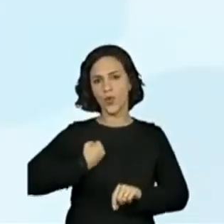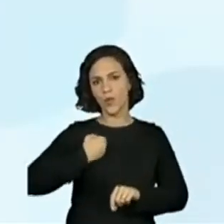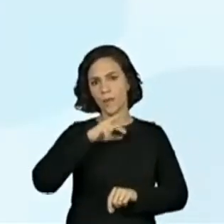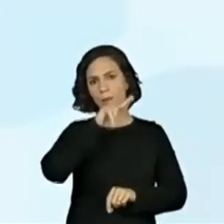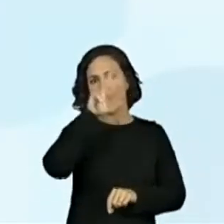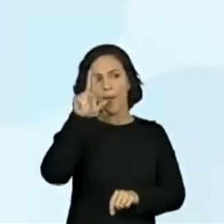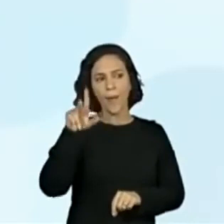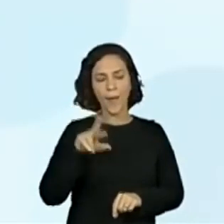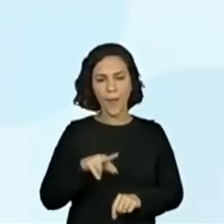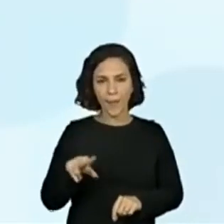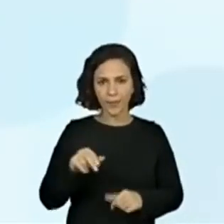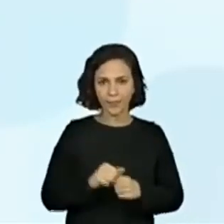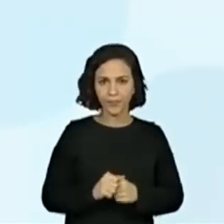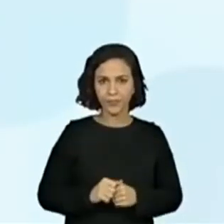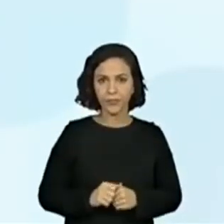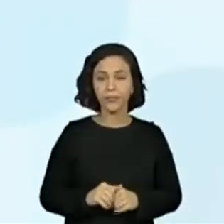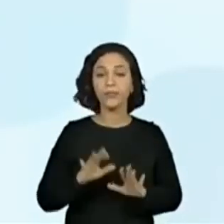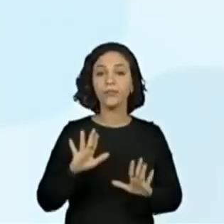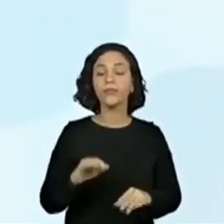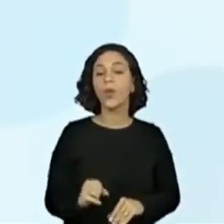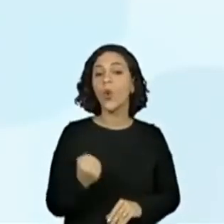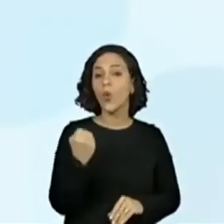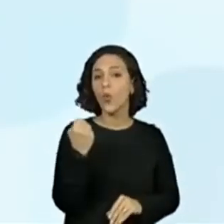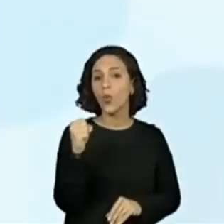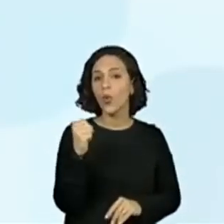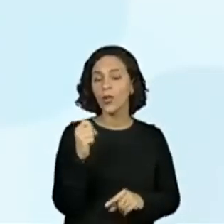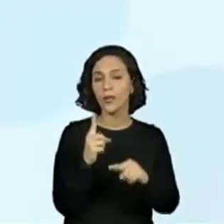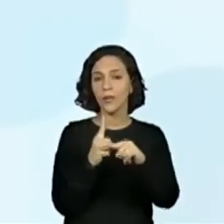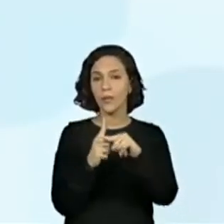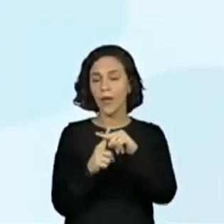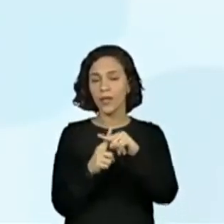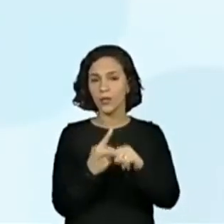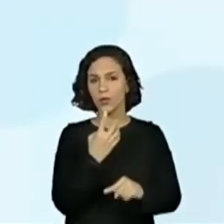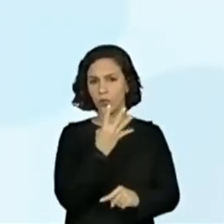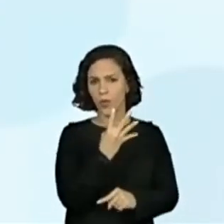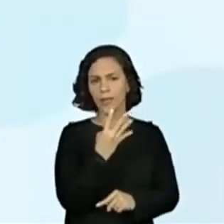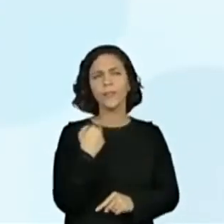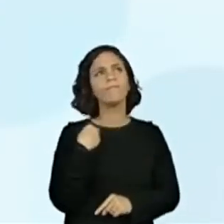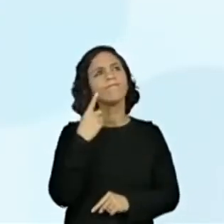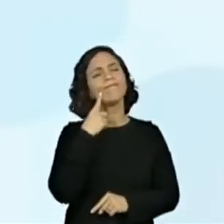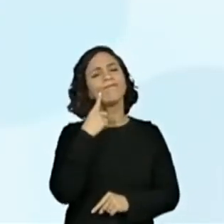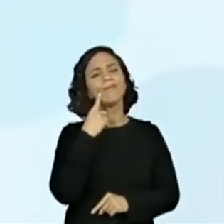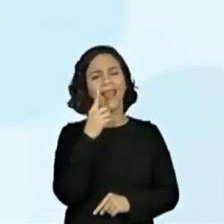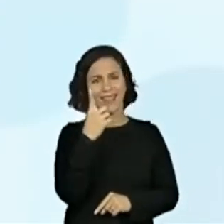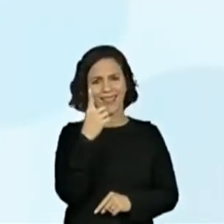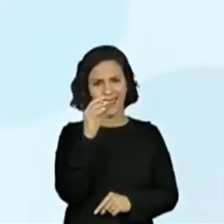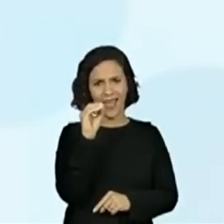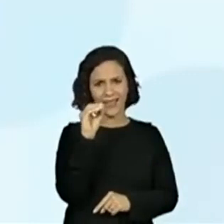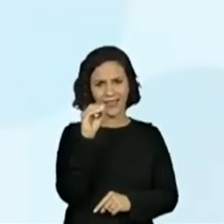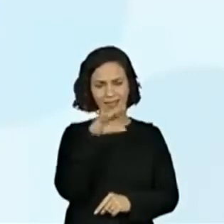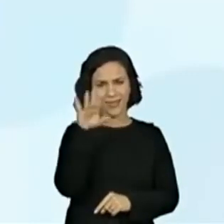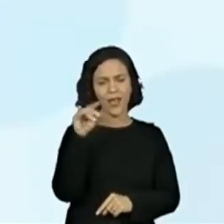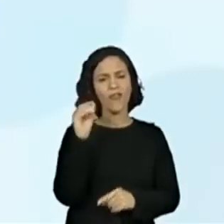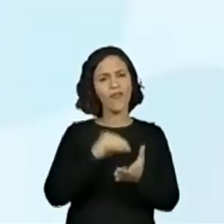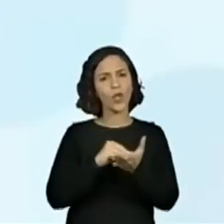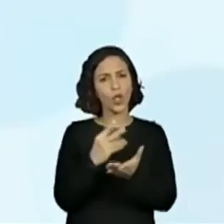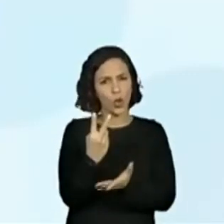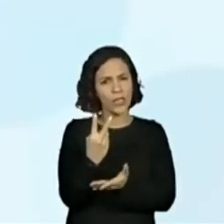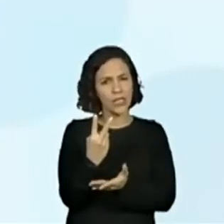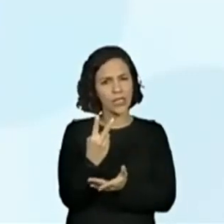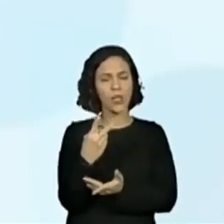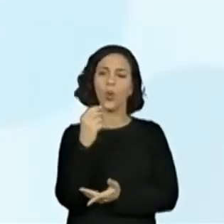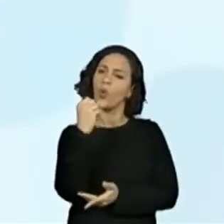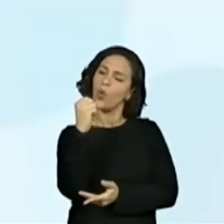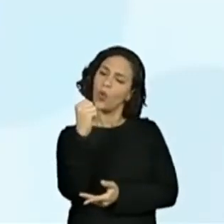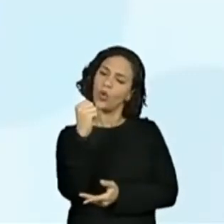E 8 mais 4? Para eu fechar aí uma dezena completa, eu preciso de? 2. 2. E o 4?